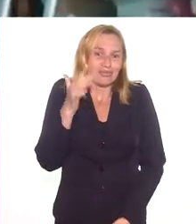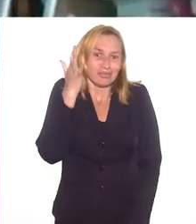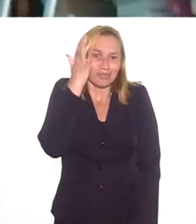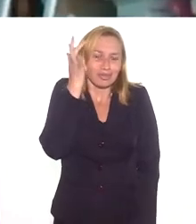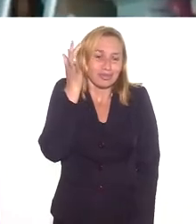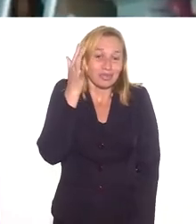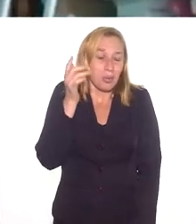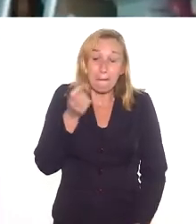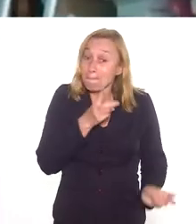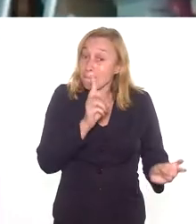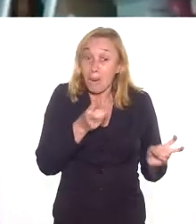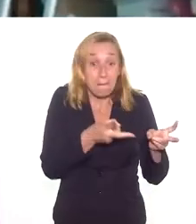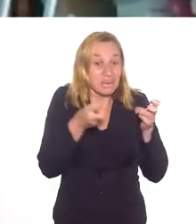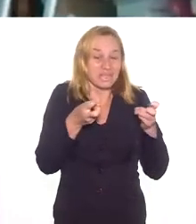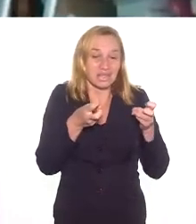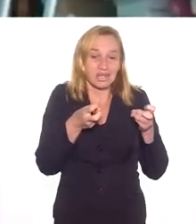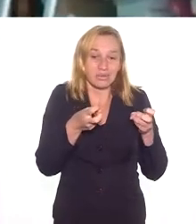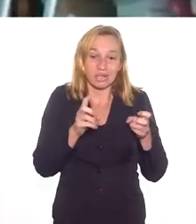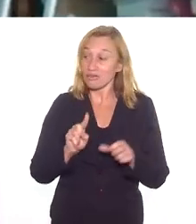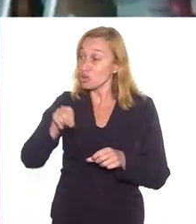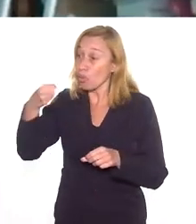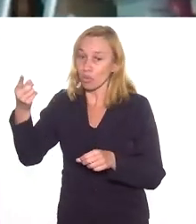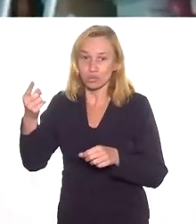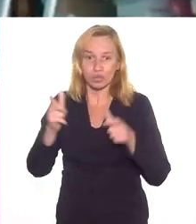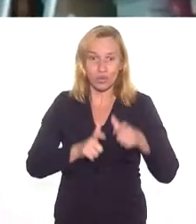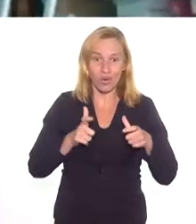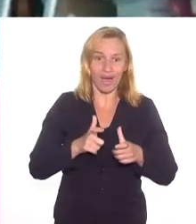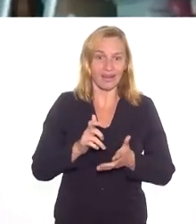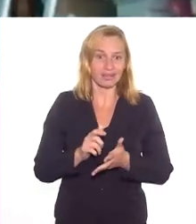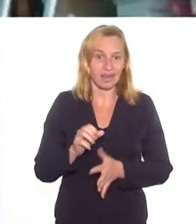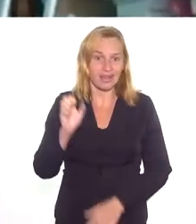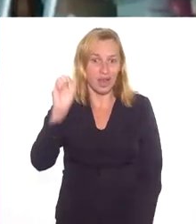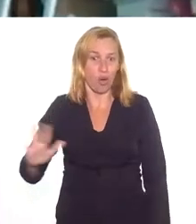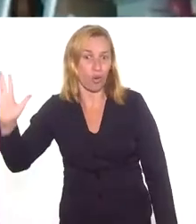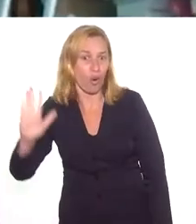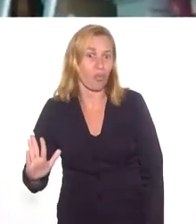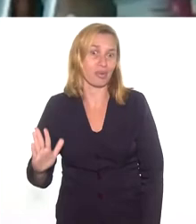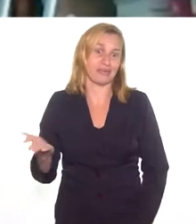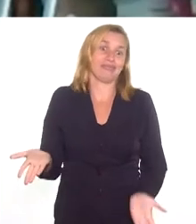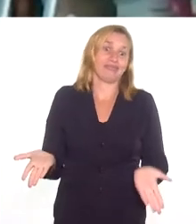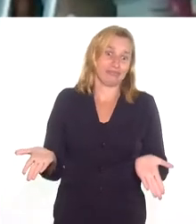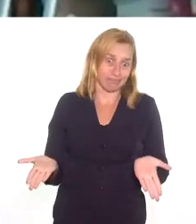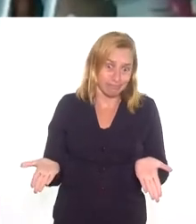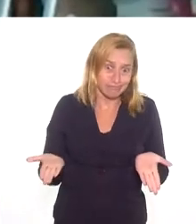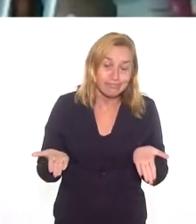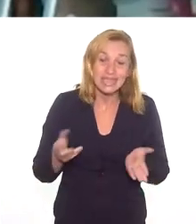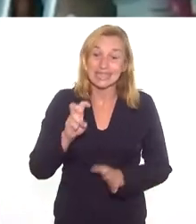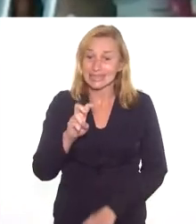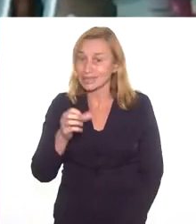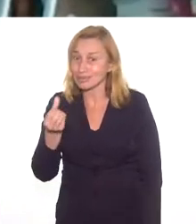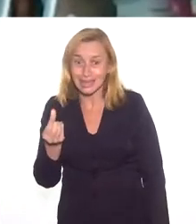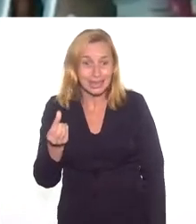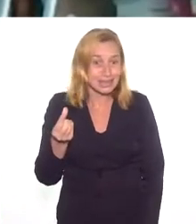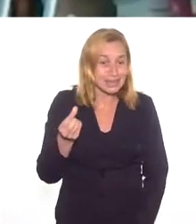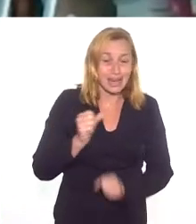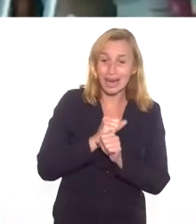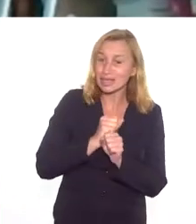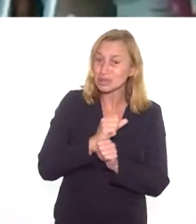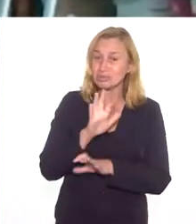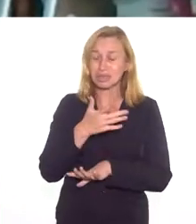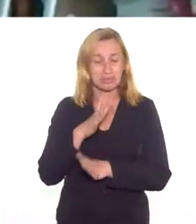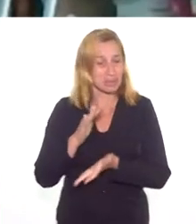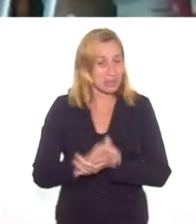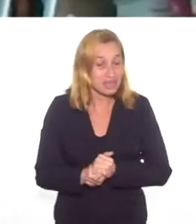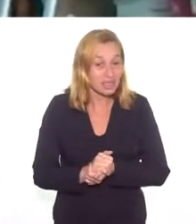Em outras palavras, eu não tinha percebido que estava no outro continente, que estava na Europa. Era claro, devia ter 5, 6 anos,